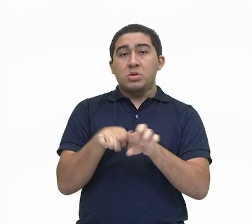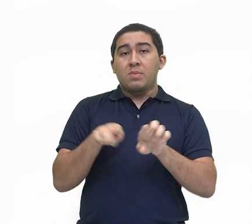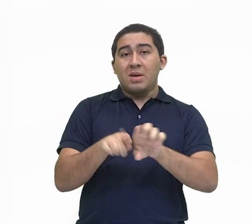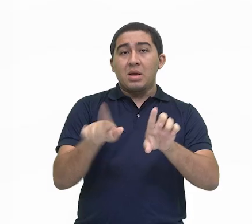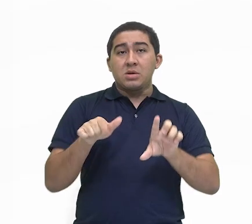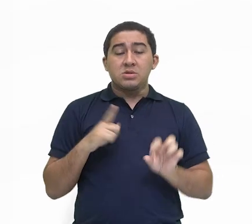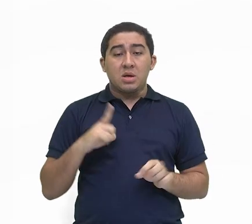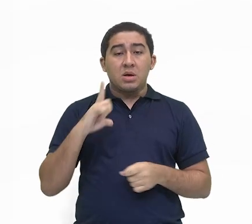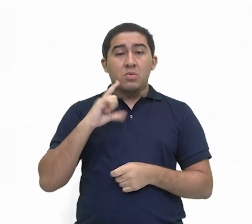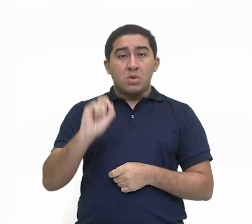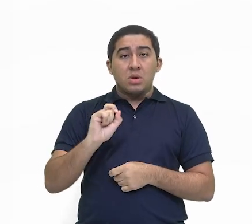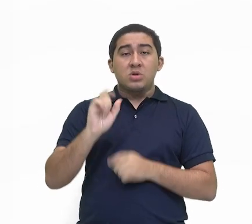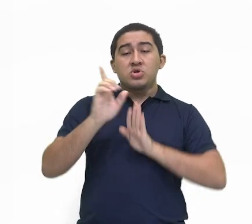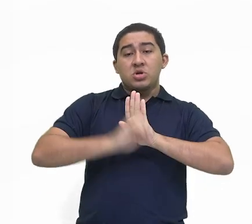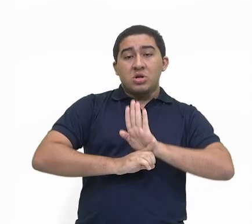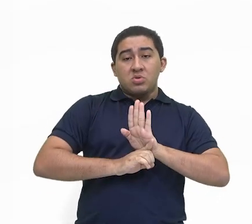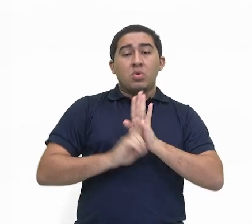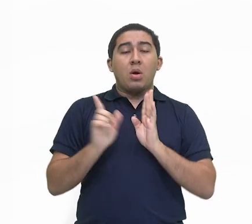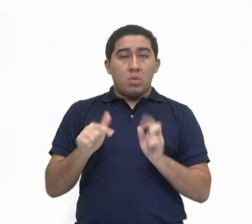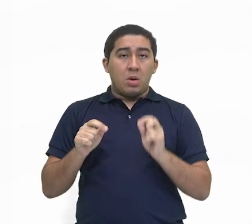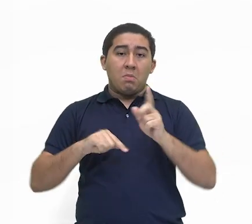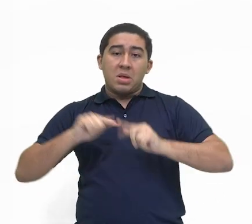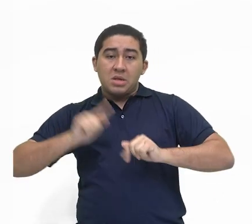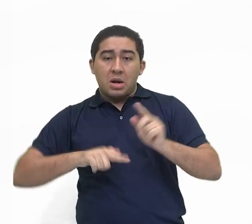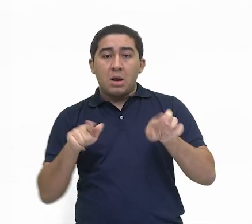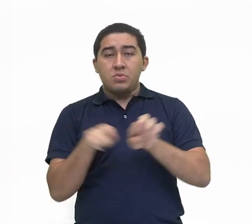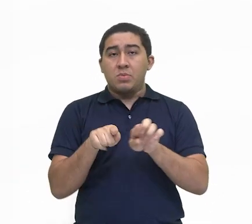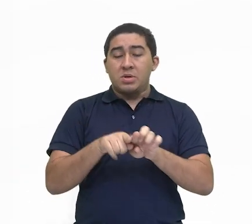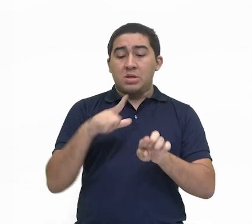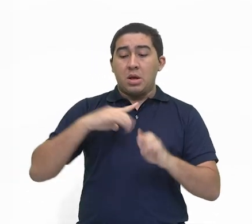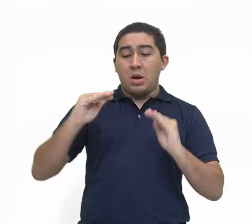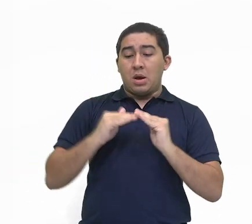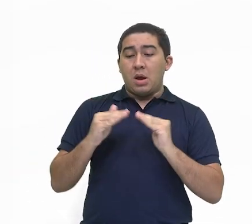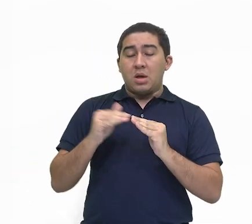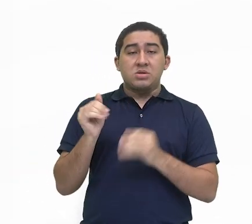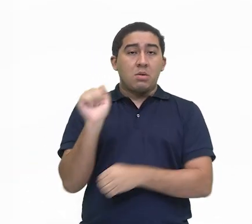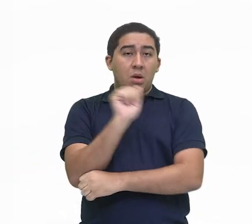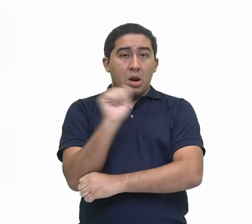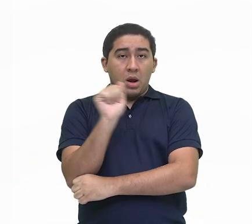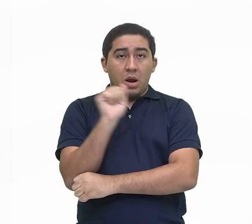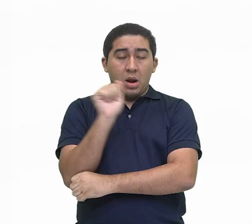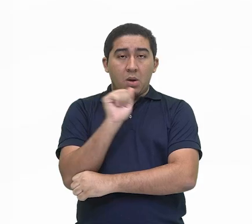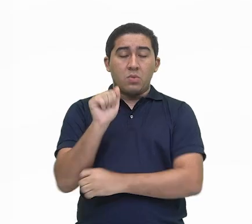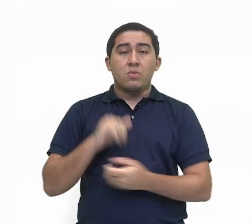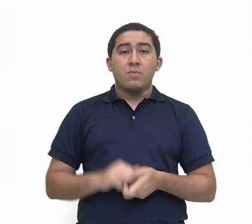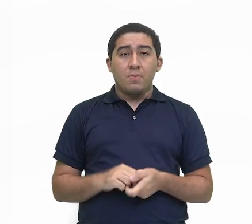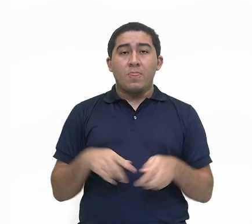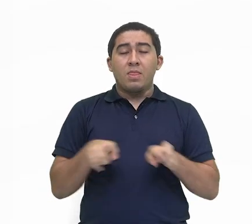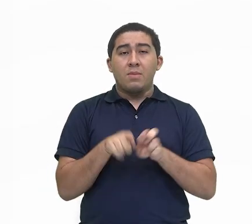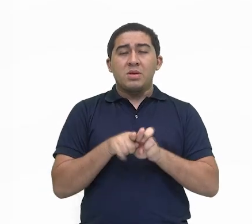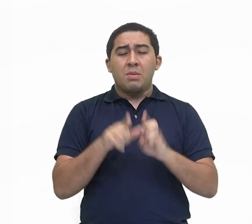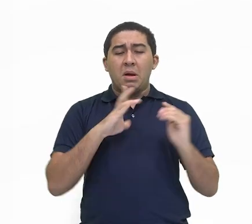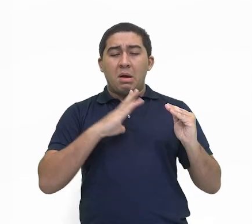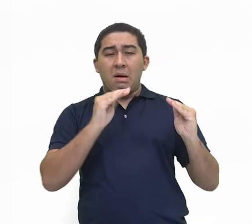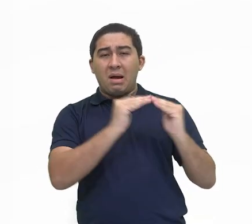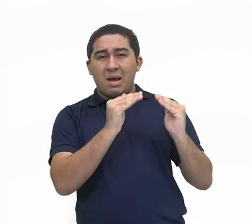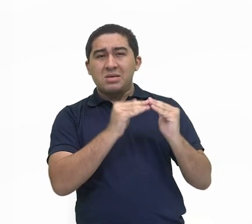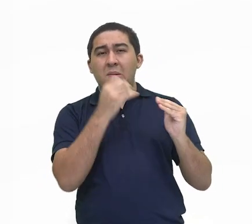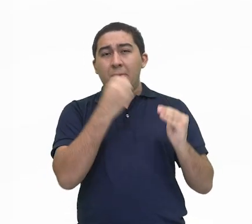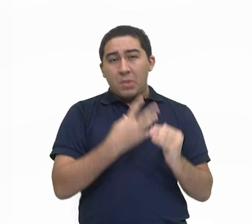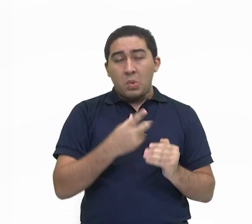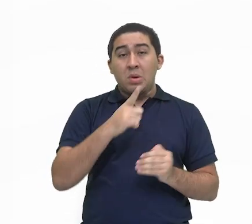têm direitos a bens materiais, né? A ter sua casa, seu carro, ter uma casa nesse calorão, ter uma casa